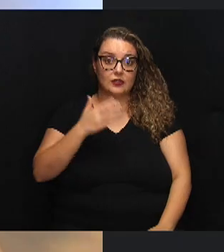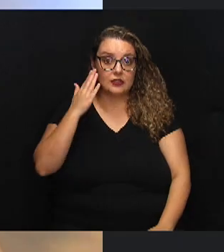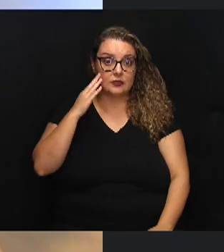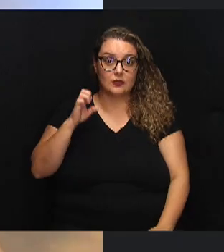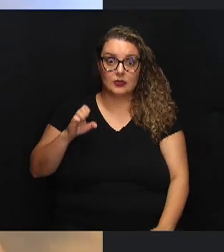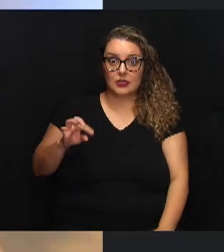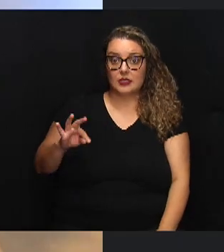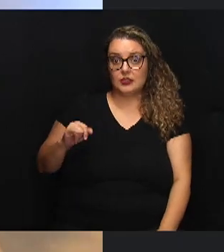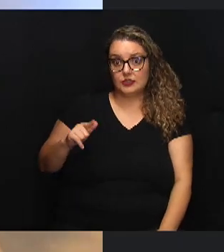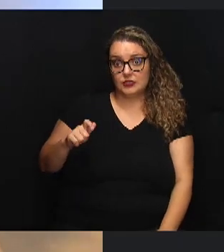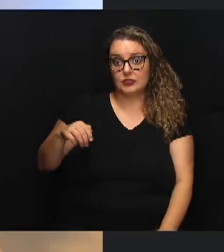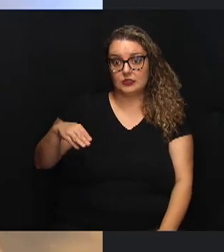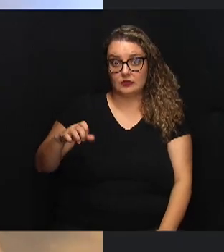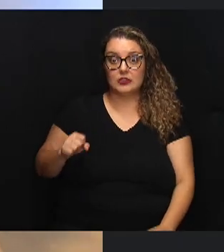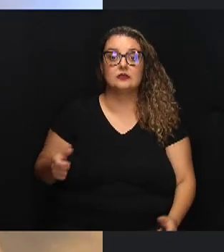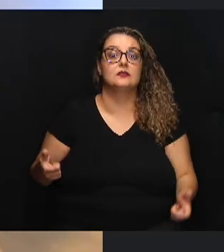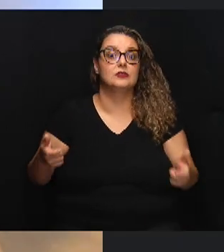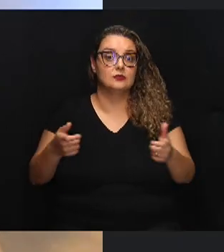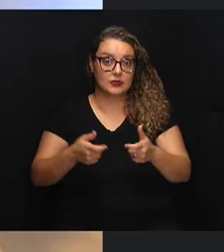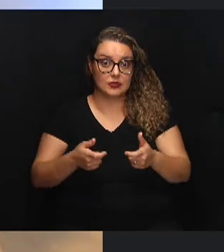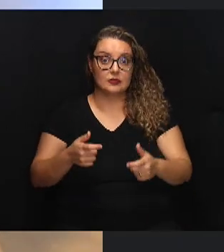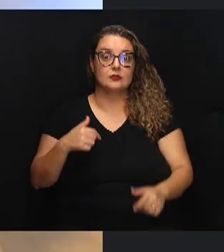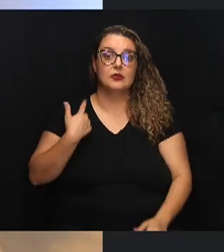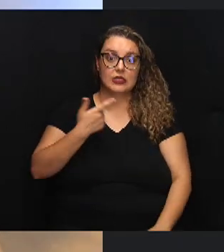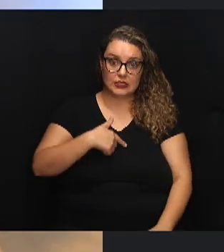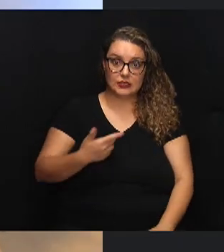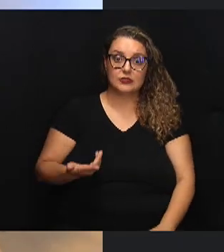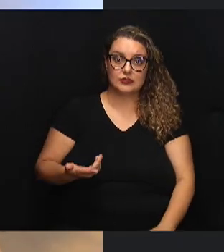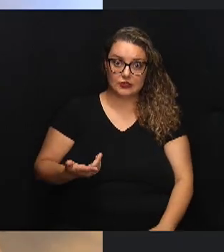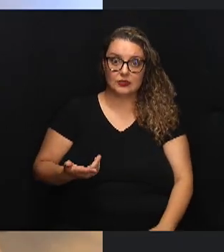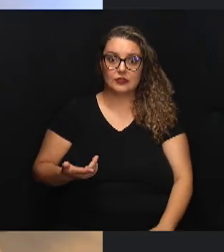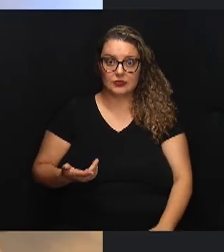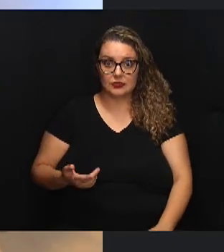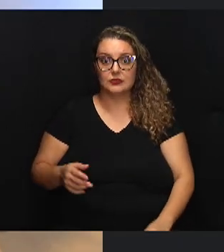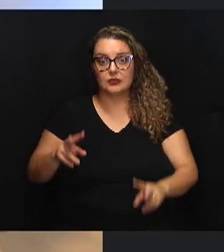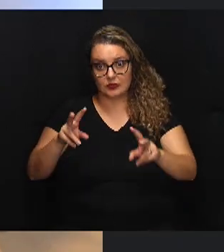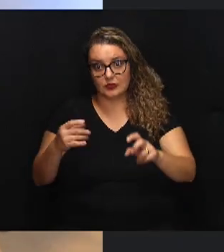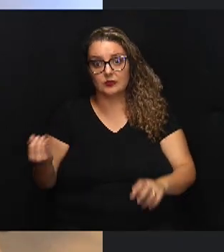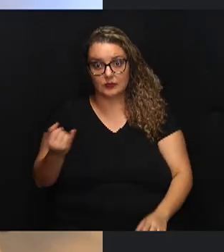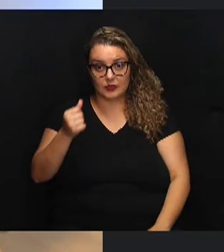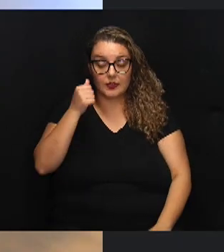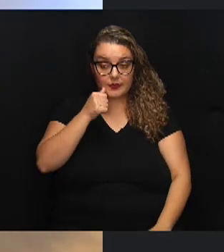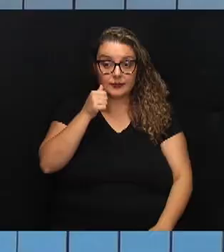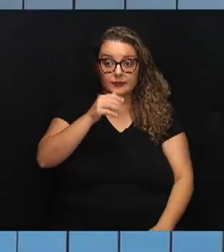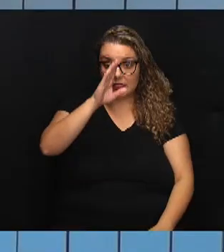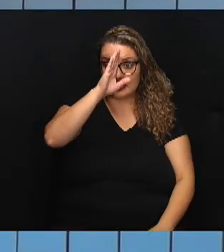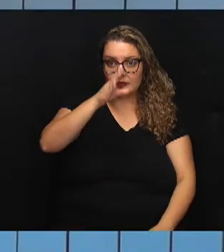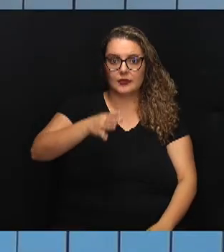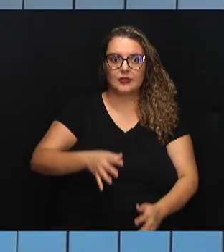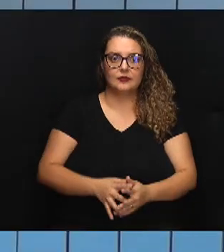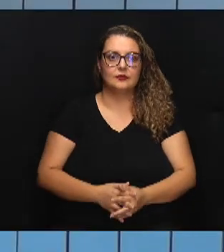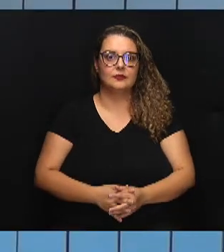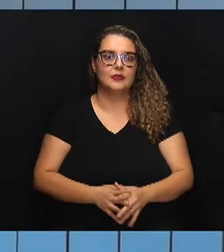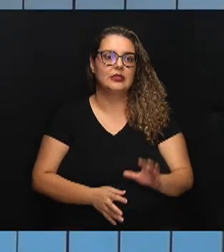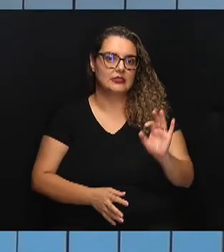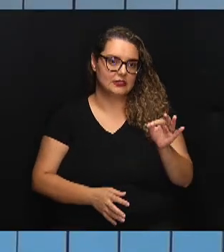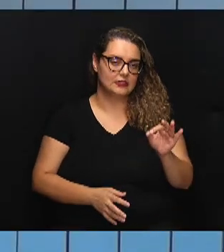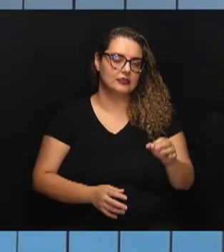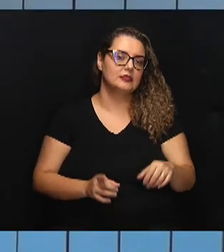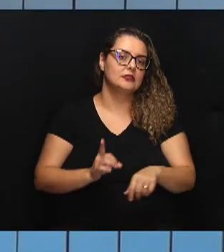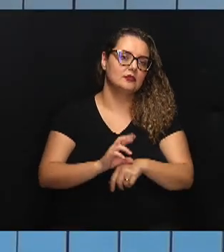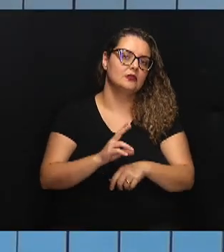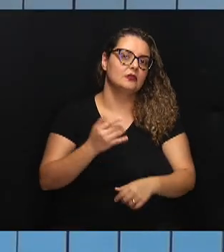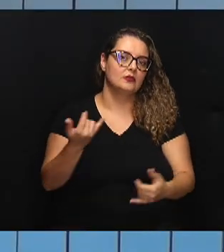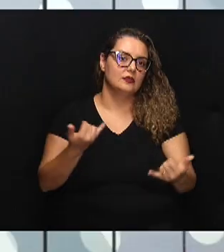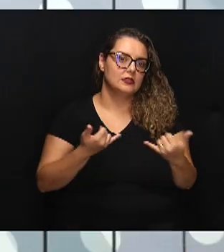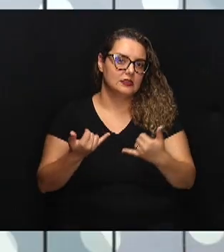vem diminuindo, né, mas a gente ainda é um tema pertinente, principalmente para as mulheres. Com certeza, doutora. Você disse